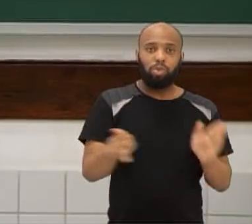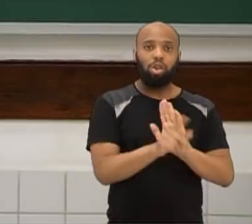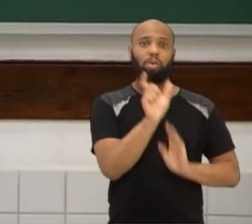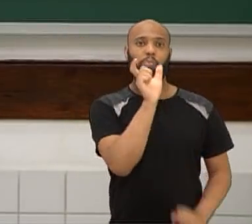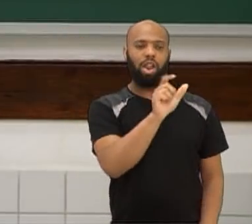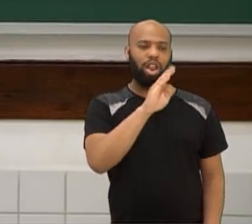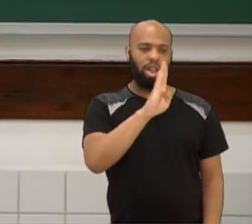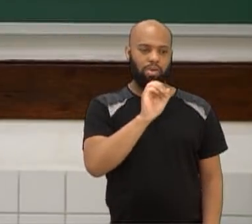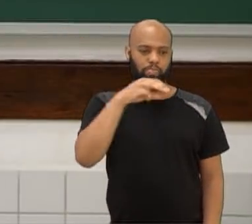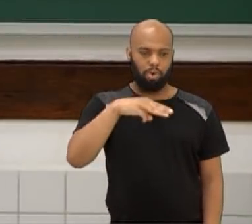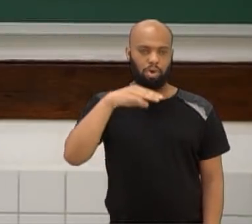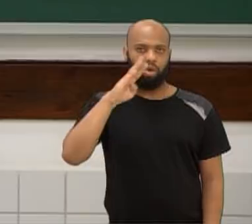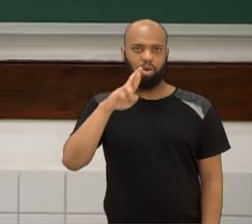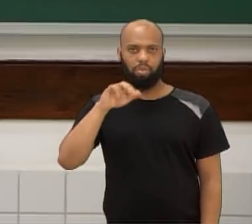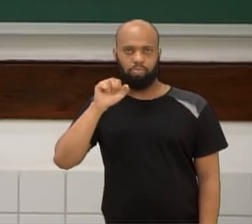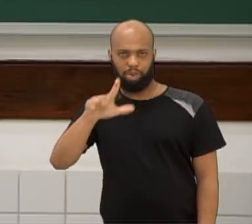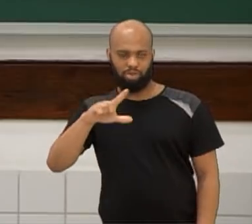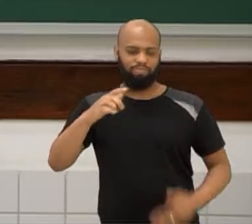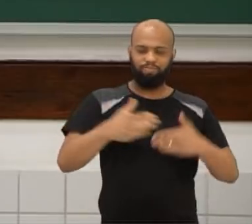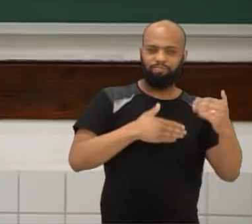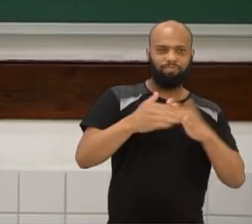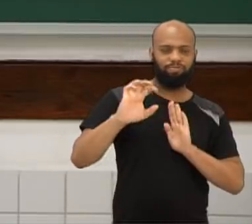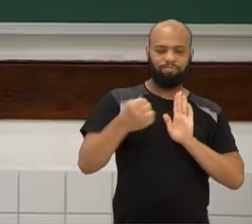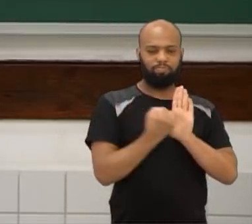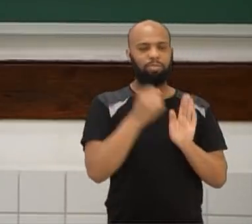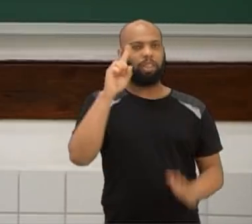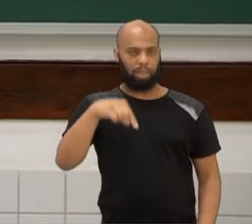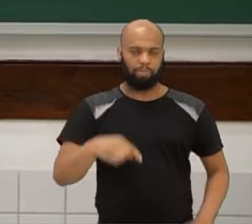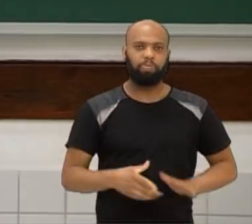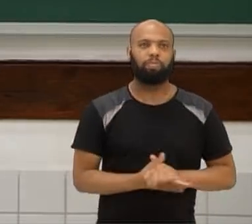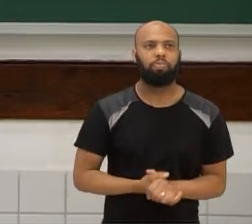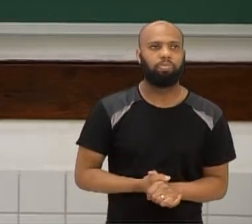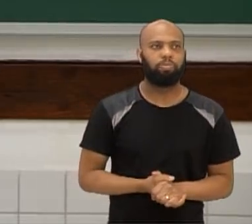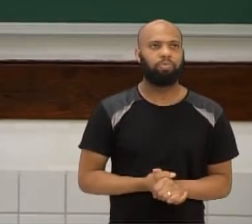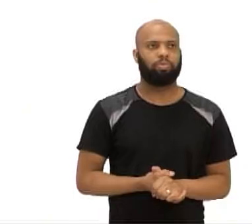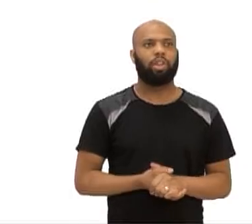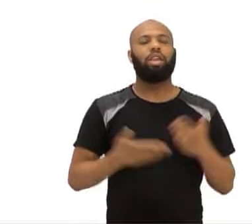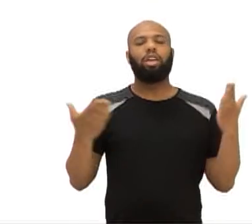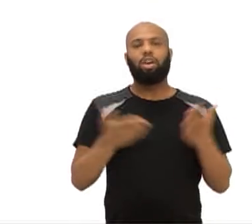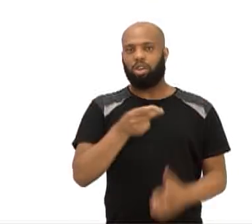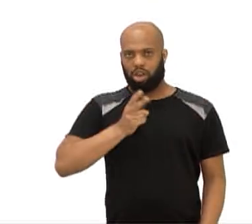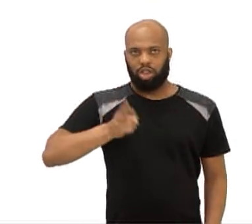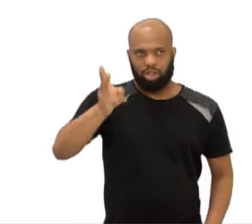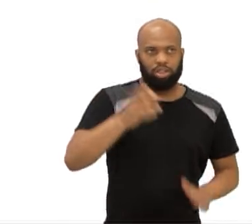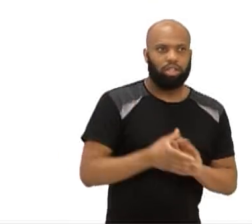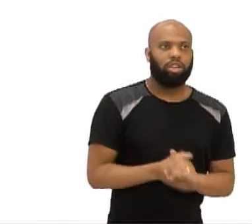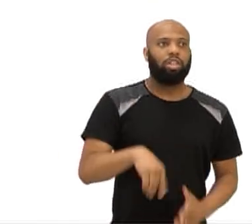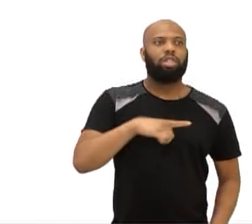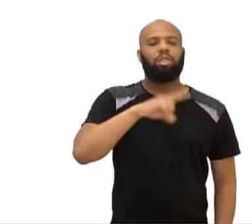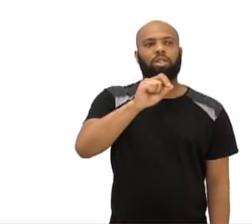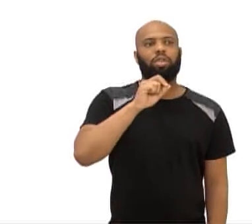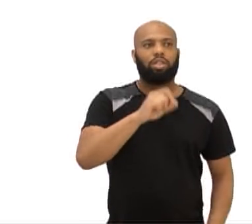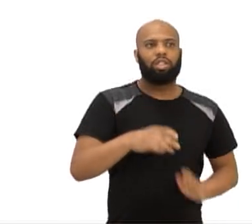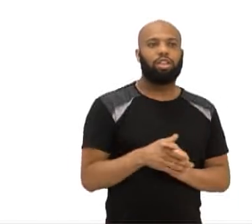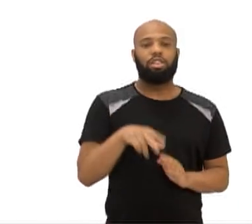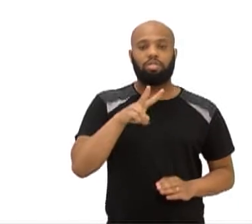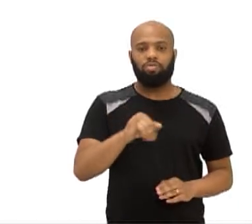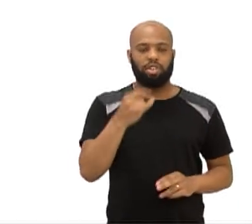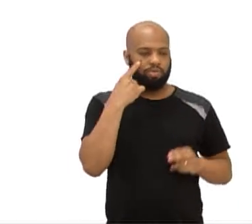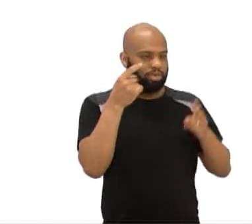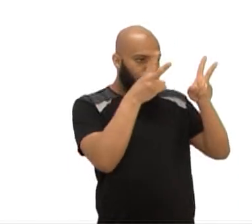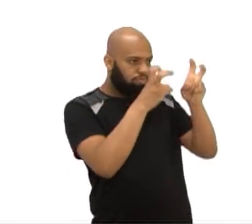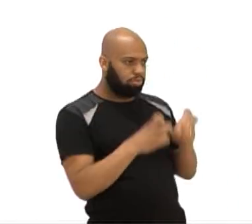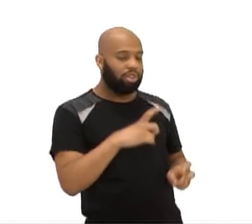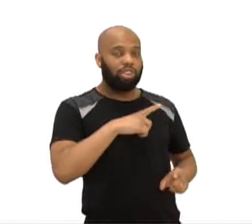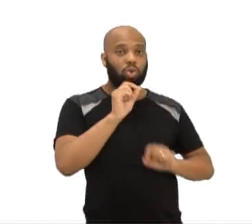palavra Bombril, indiferente para qual marca seja. E continuando, nós vamos o quê? Observar